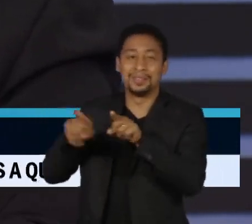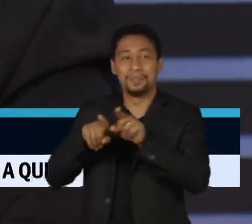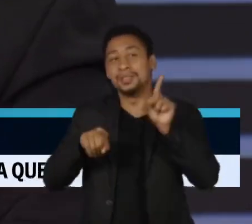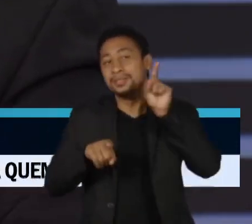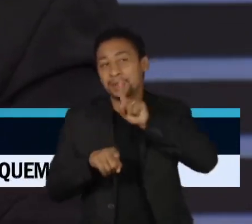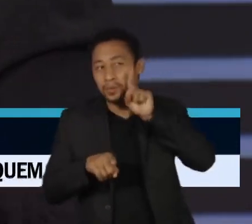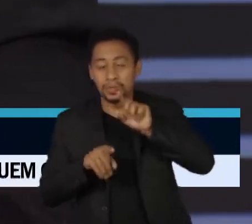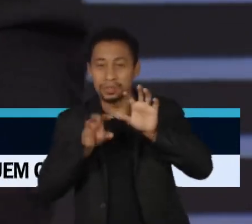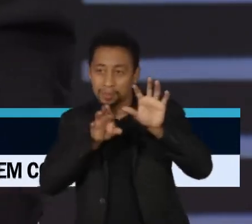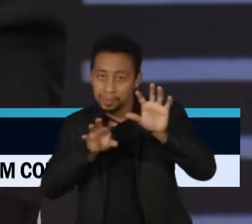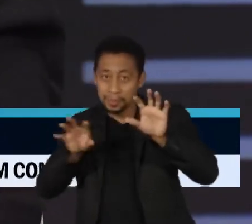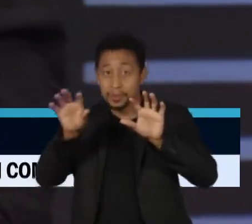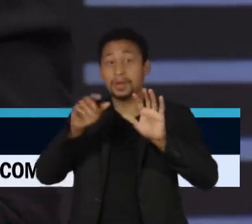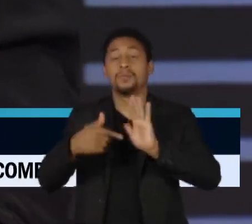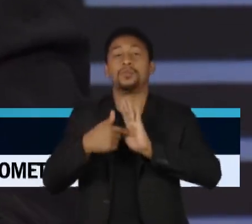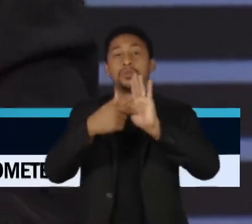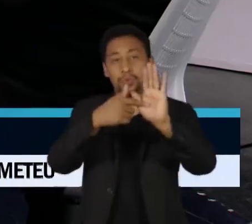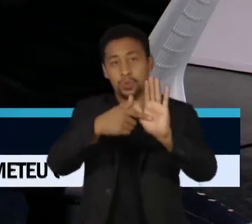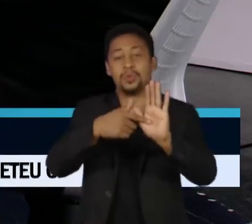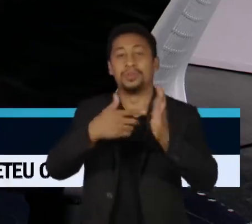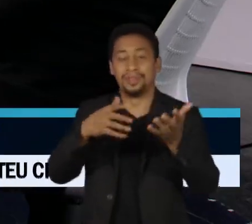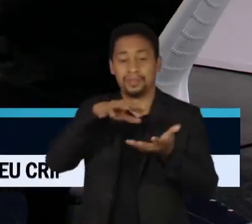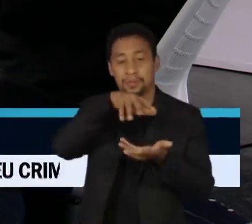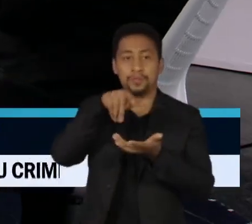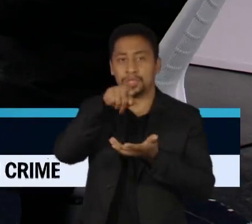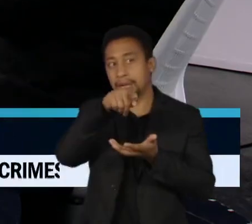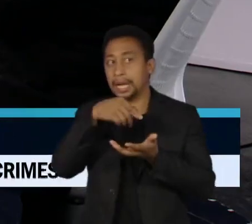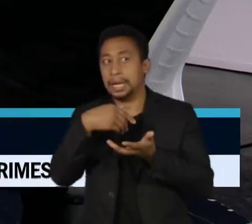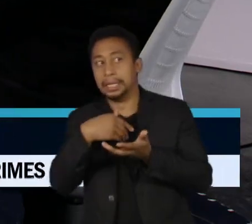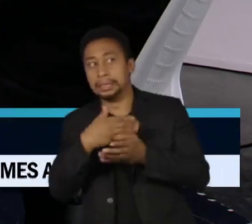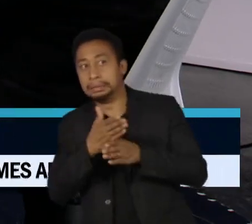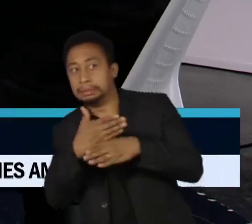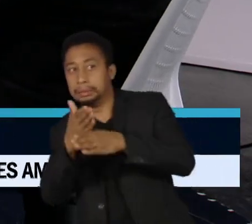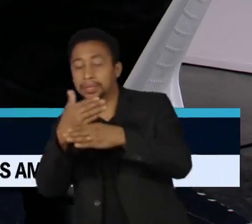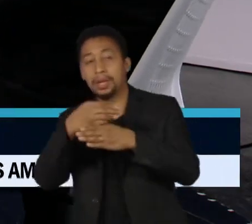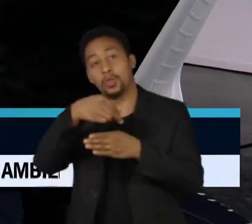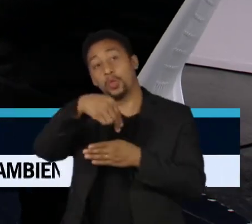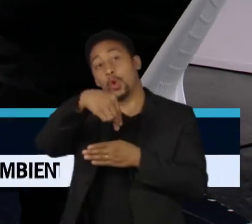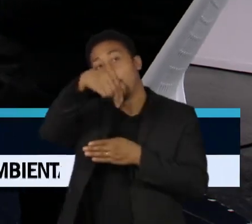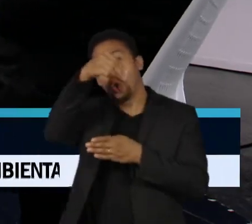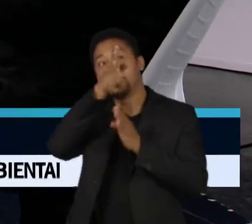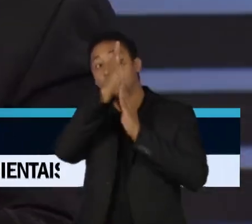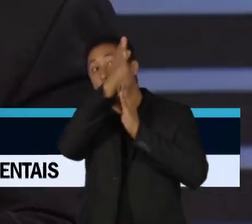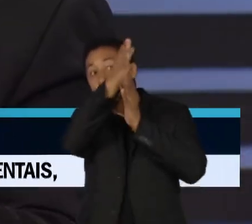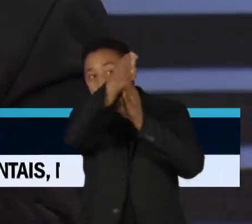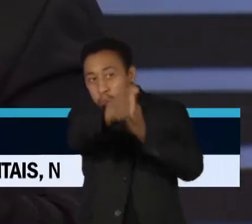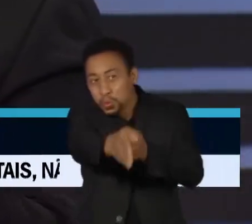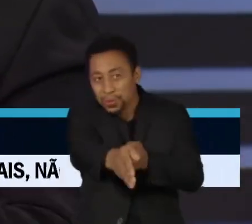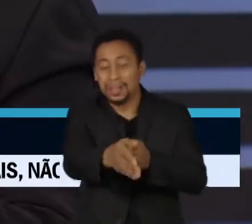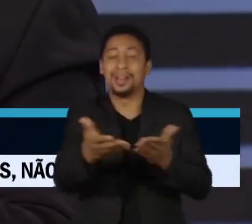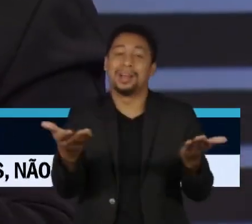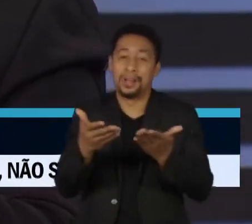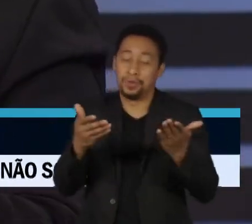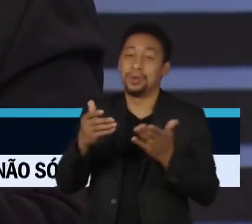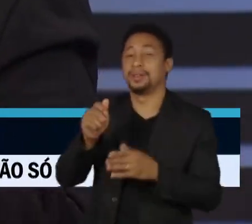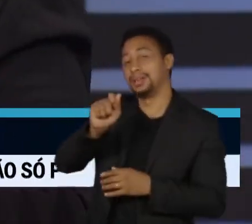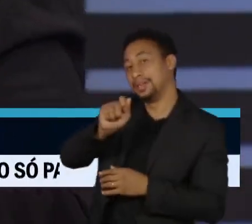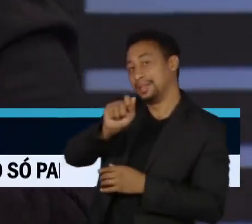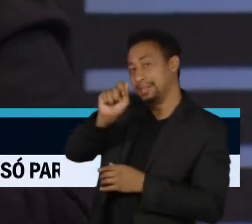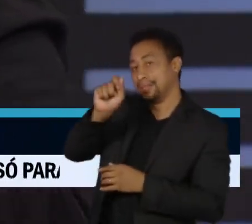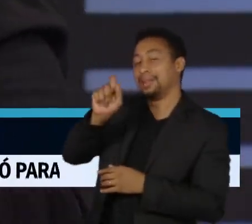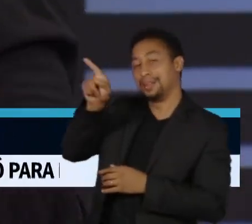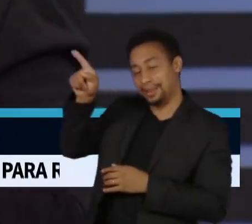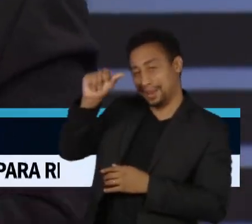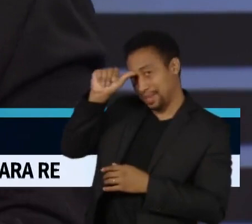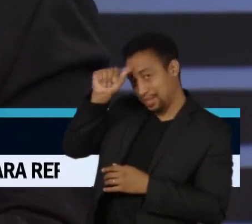norte-americano, você passou a dizer norteado e desnorteado. Agora está orientando. Essa orientação vai para a Índia, vai para a China. Parte